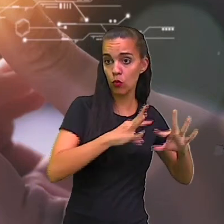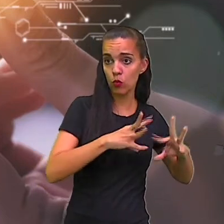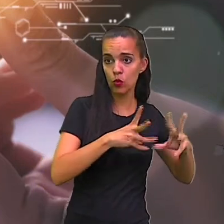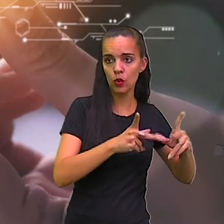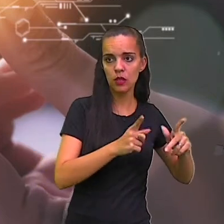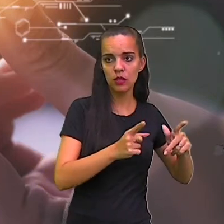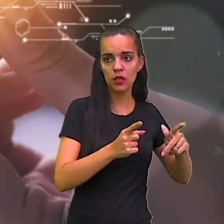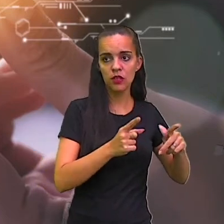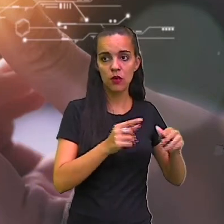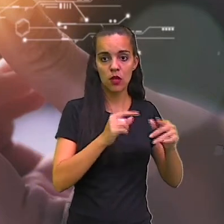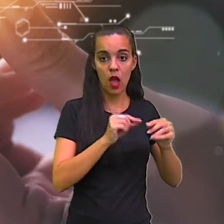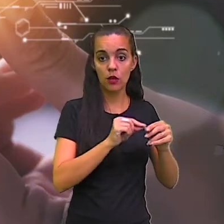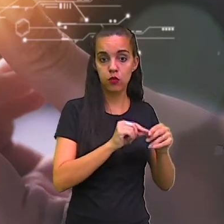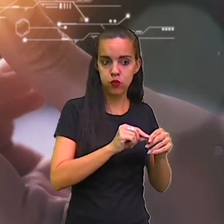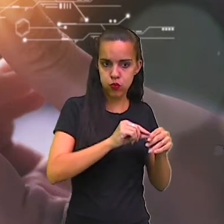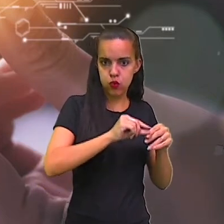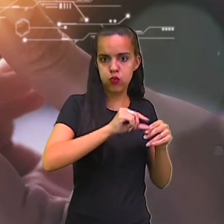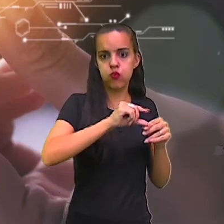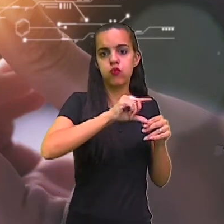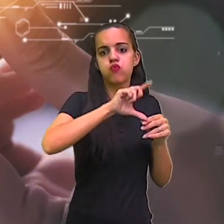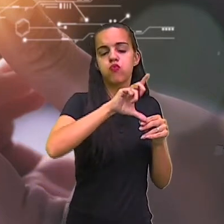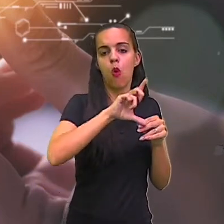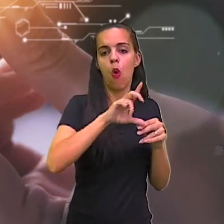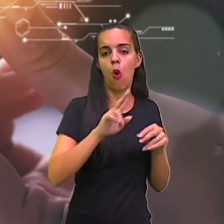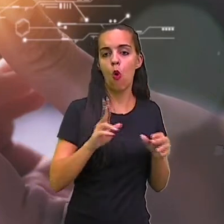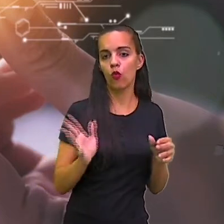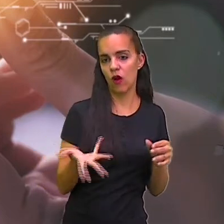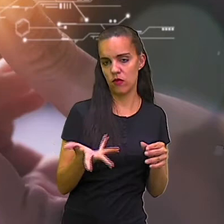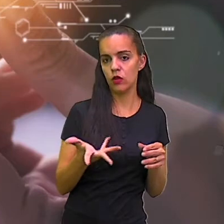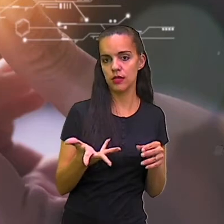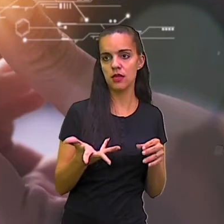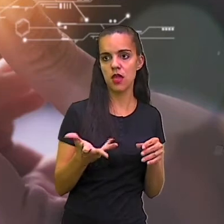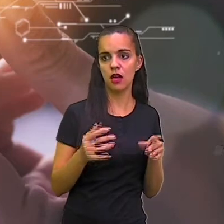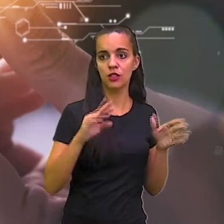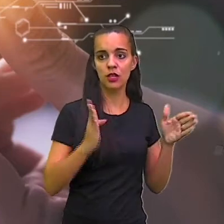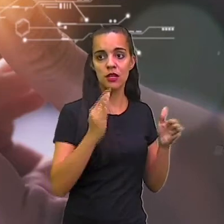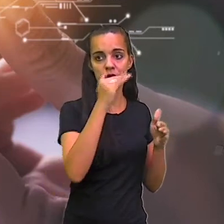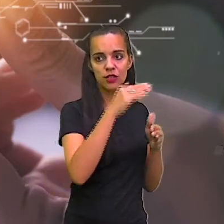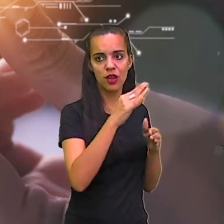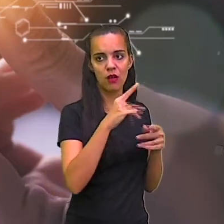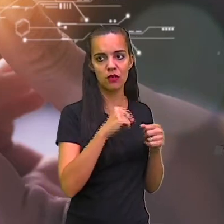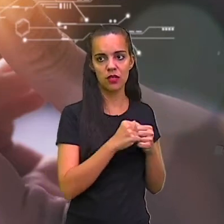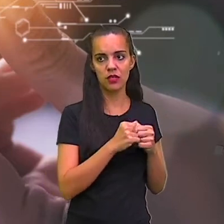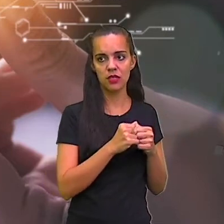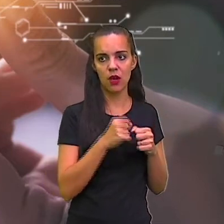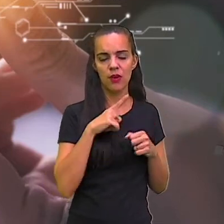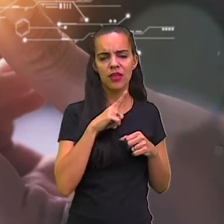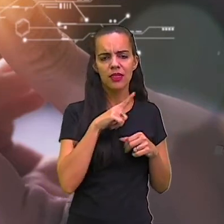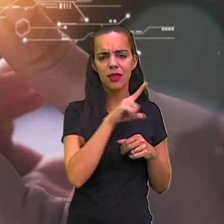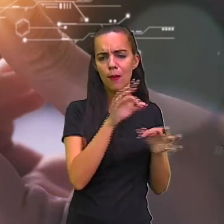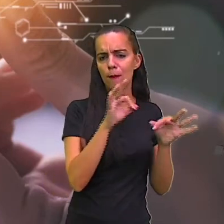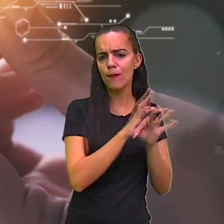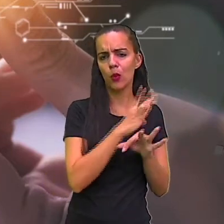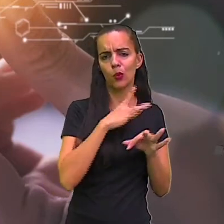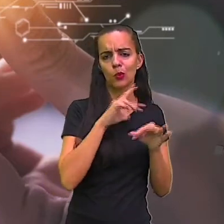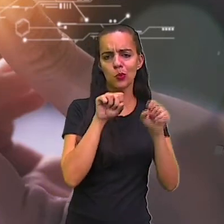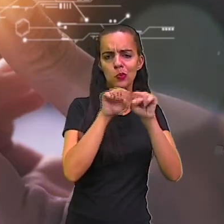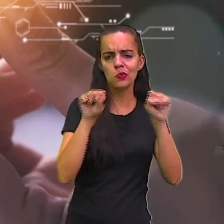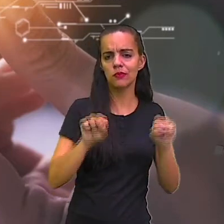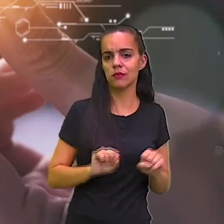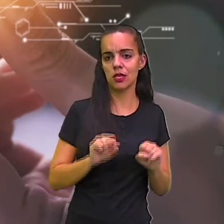que aumenta sua voltagem em seguida segue pelas linhas de alta tensão